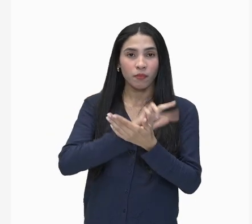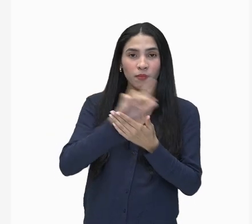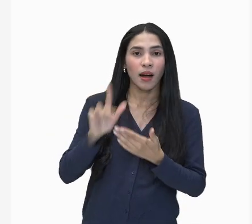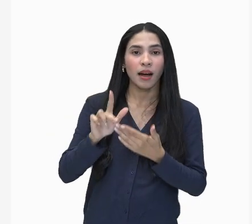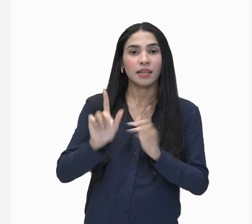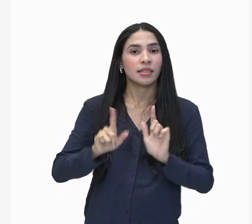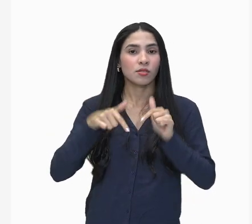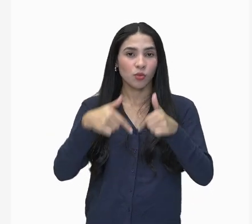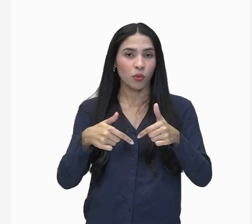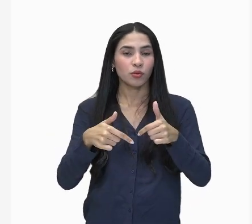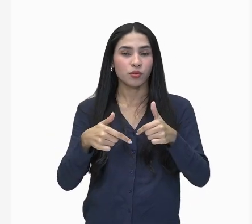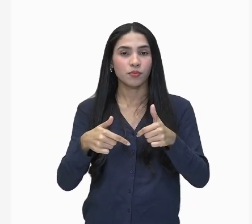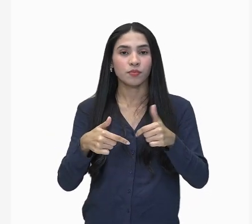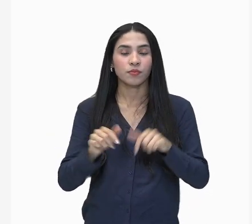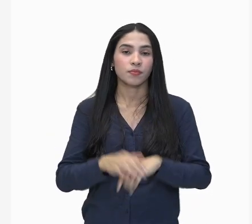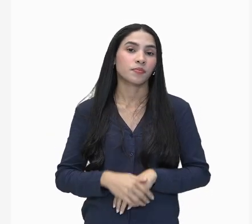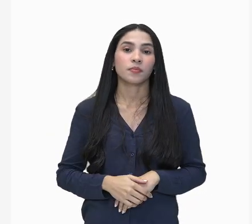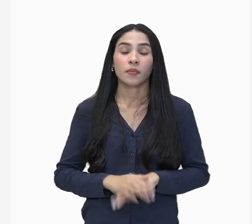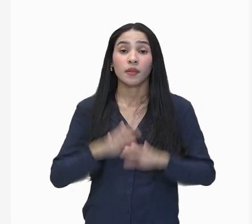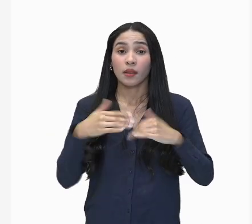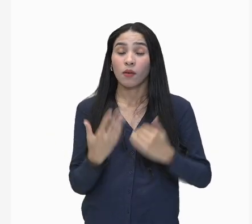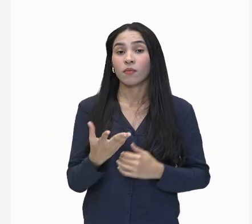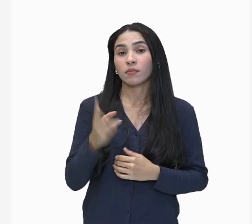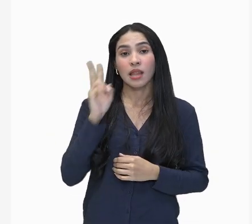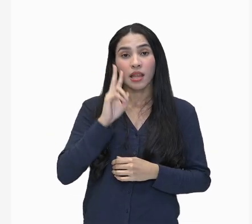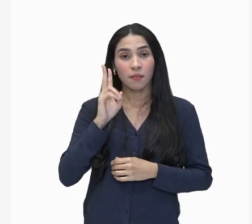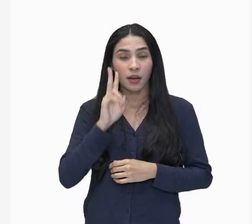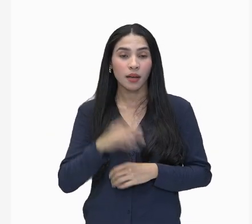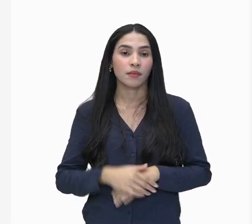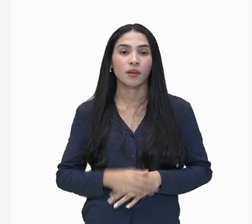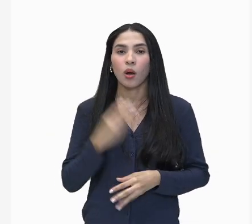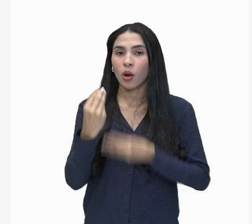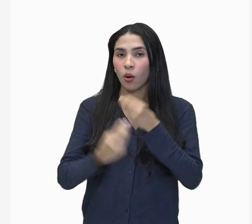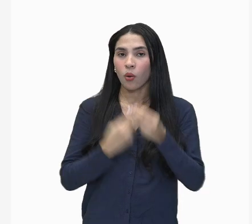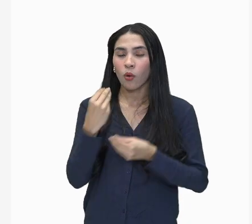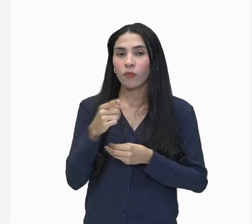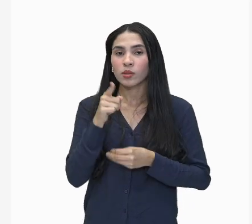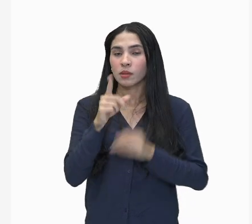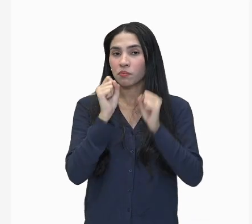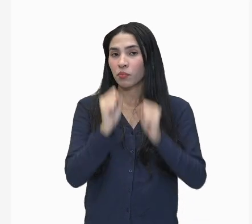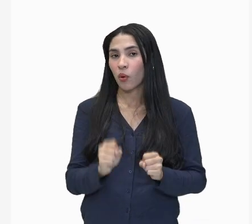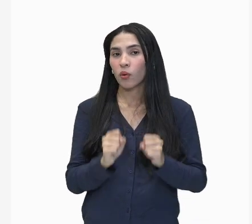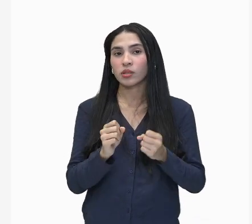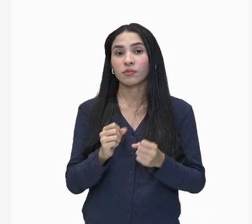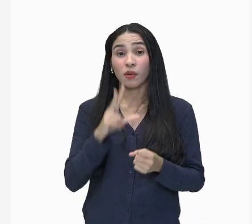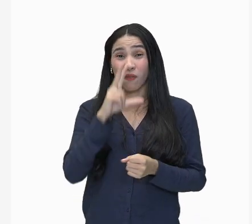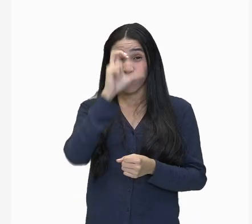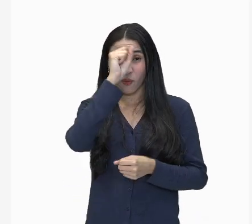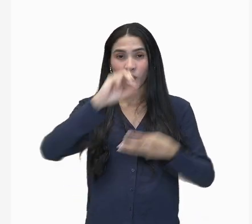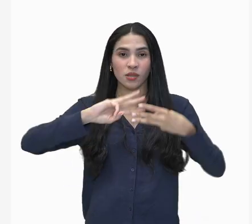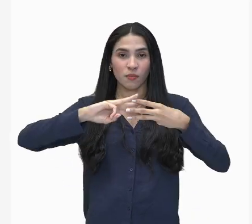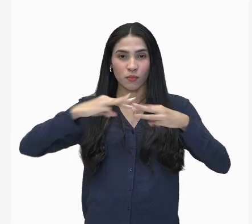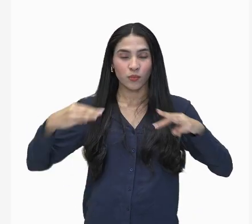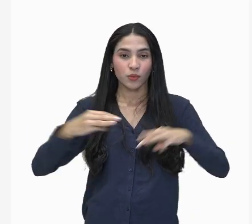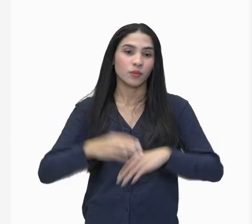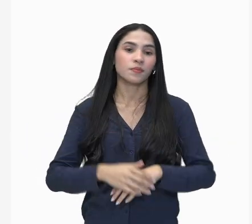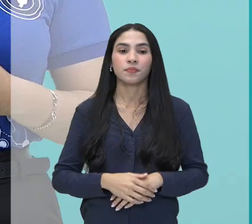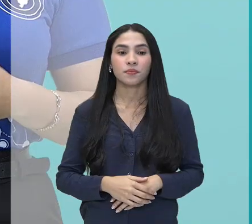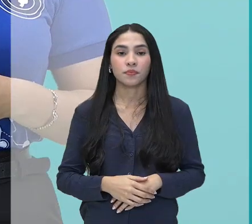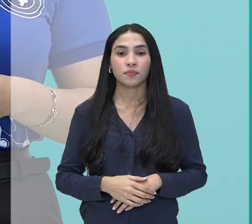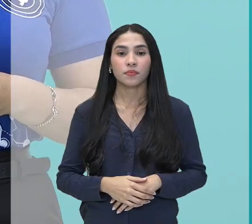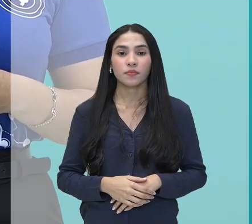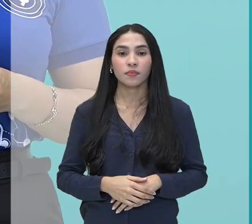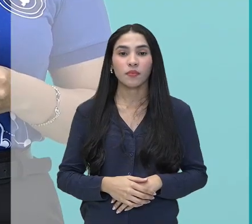Então, para lembrar aqui para vocês como é que a gente pode, né, gerar força através do nosso músculo, eu